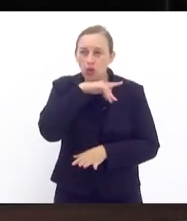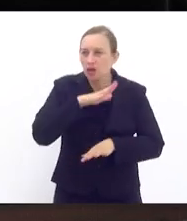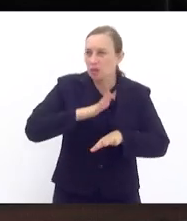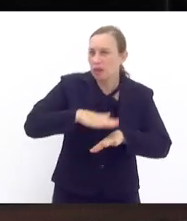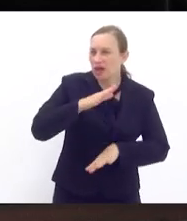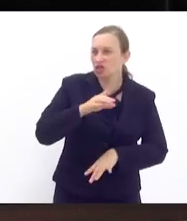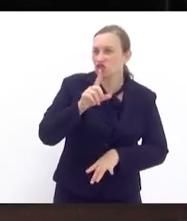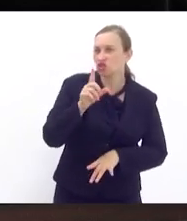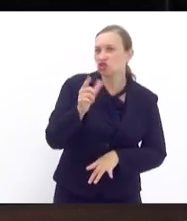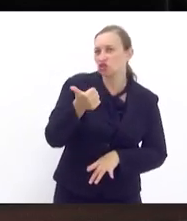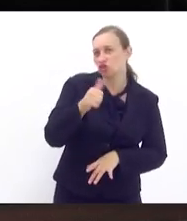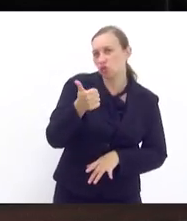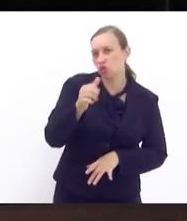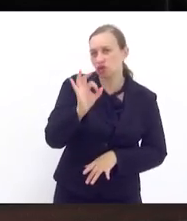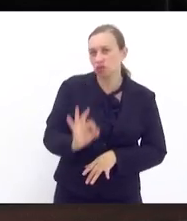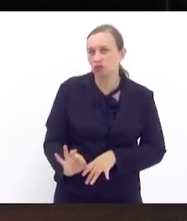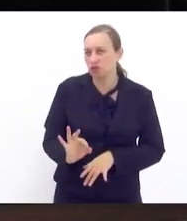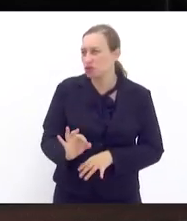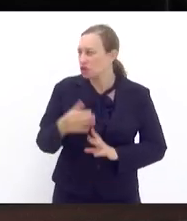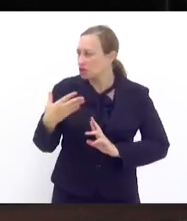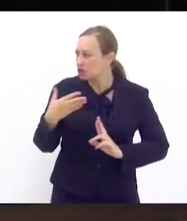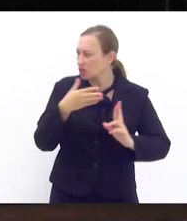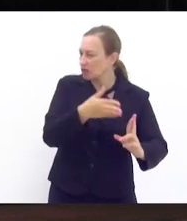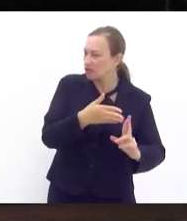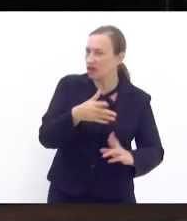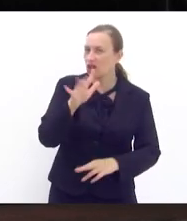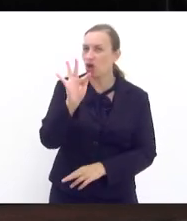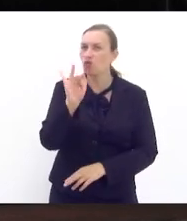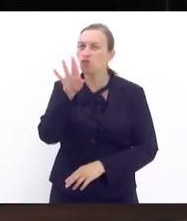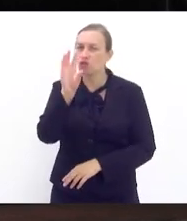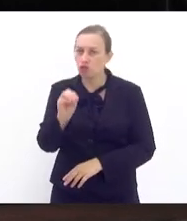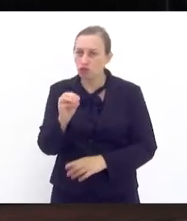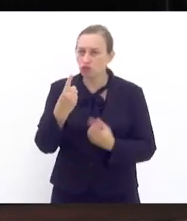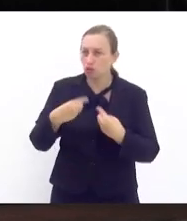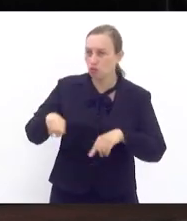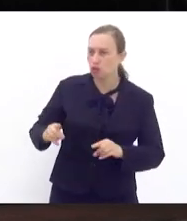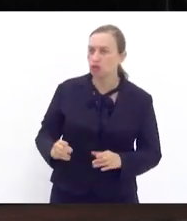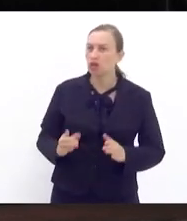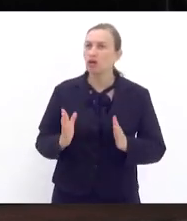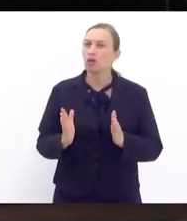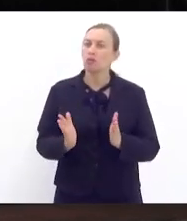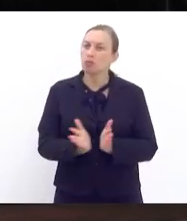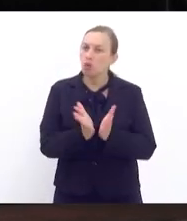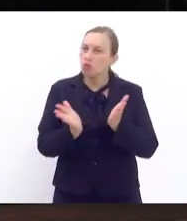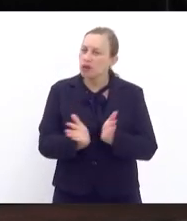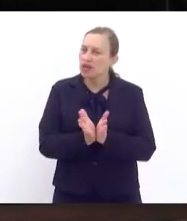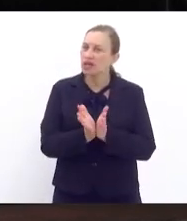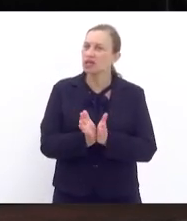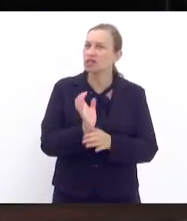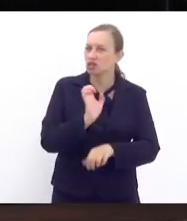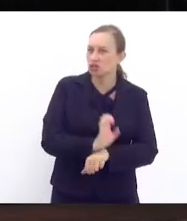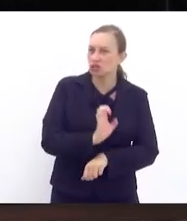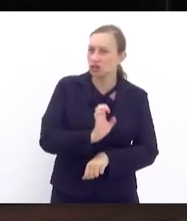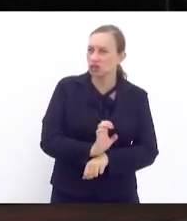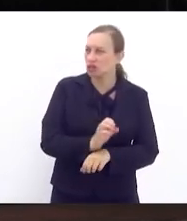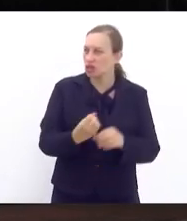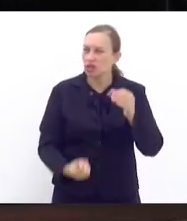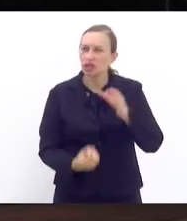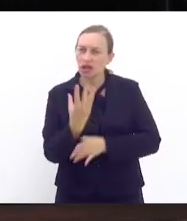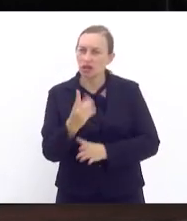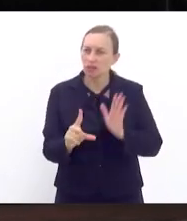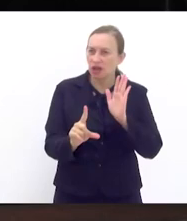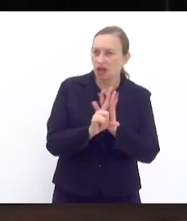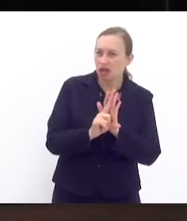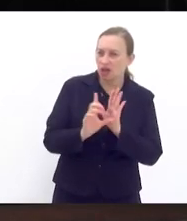de 11%. No que se refere ao Fundo Estadual de Combate à Pobreza, que foi criado pela Lei